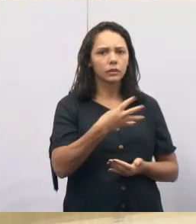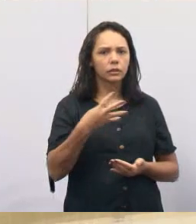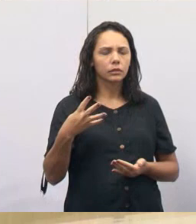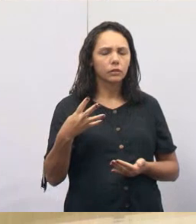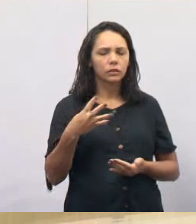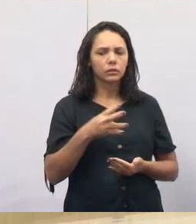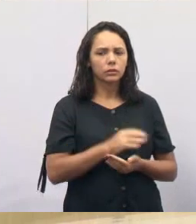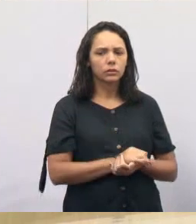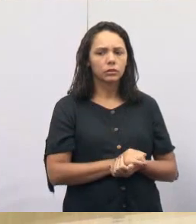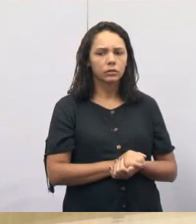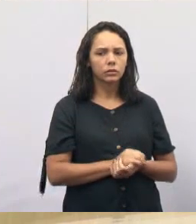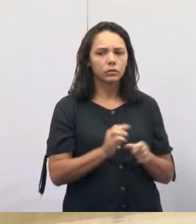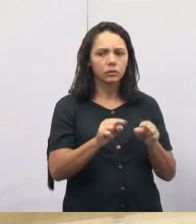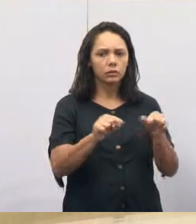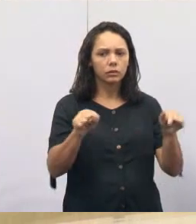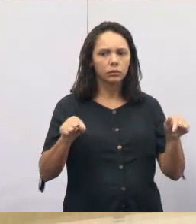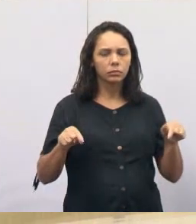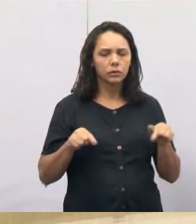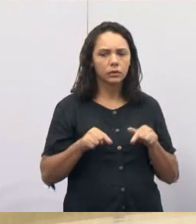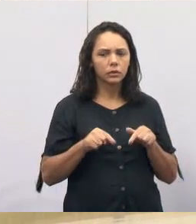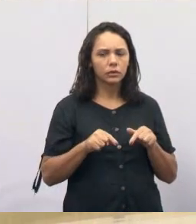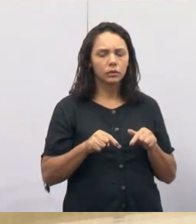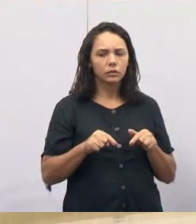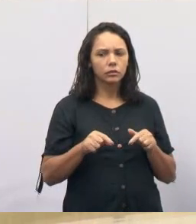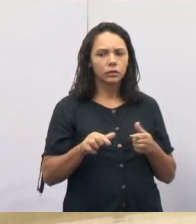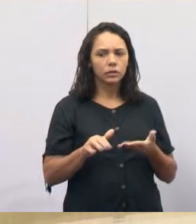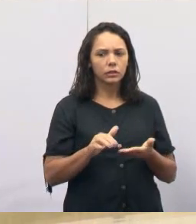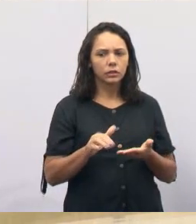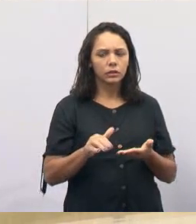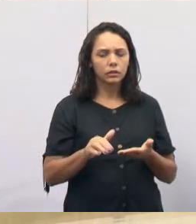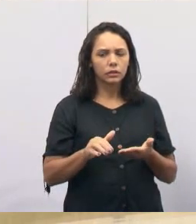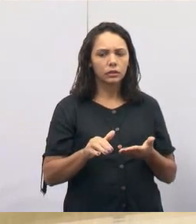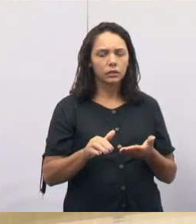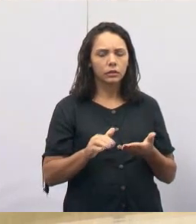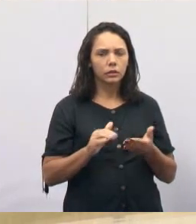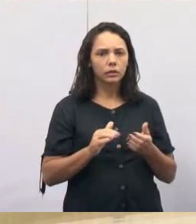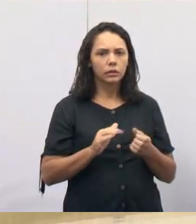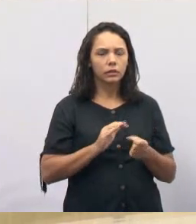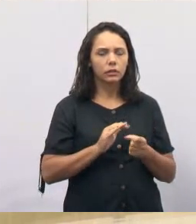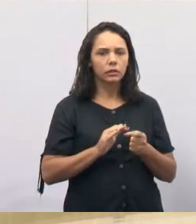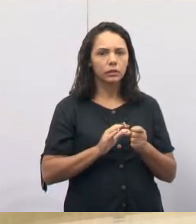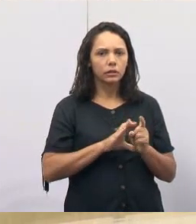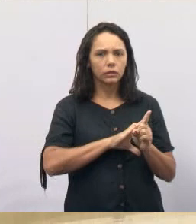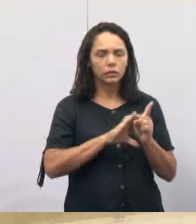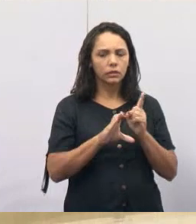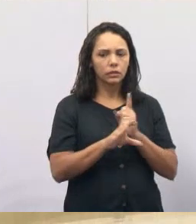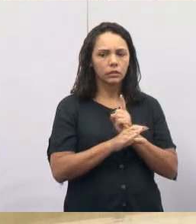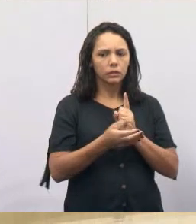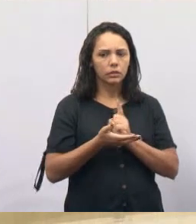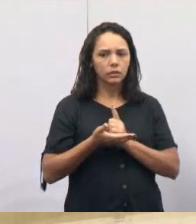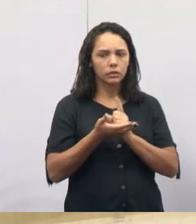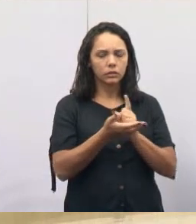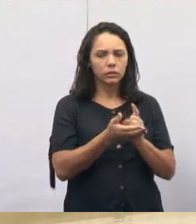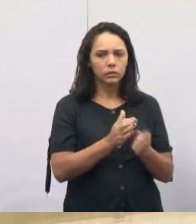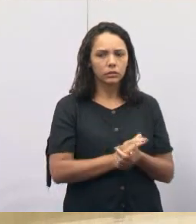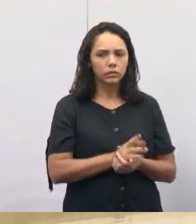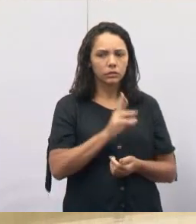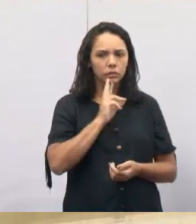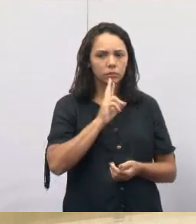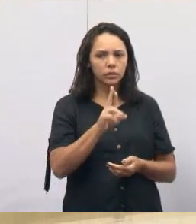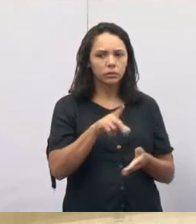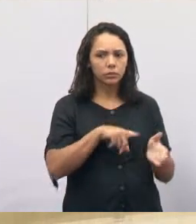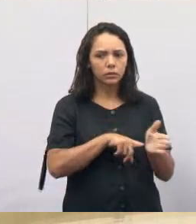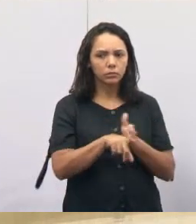144/2022. Gabinete, Secretaria de Assistência Social, expedido pela Secretaria de Assistência Social, a fim de responder aos questionamentos